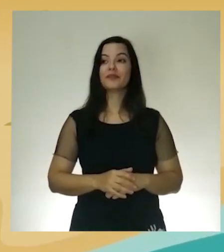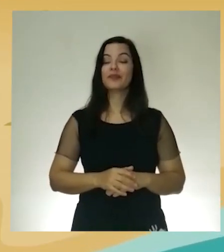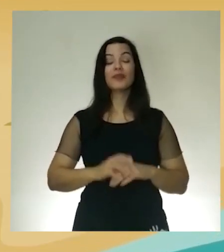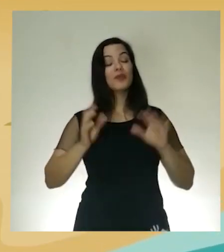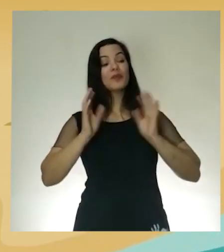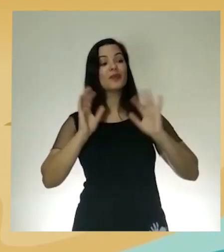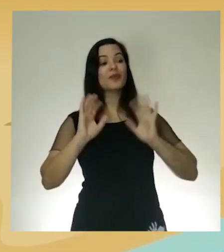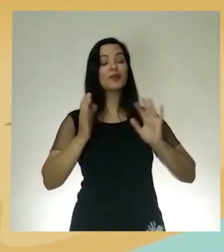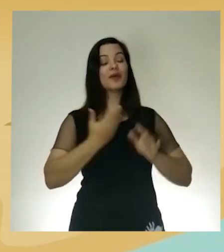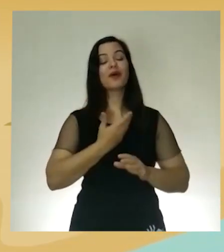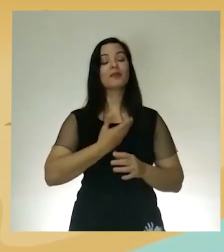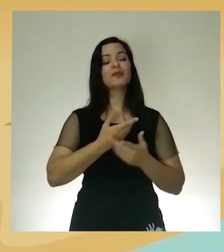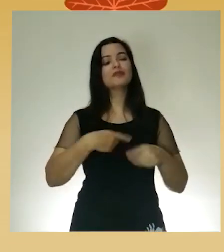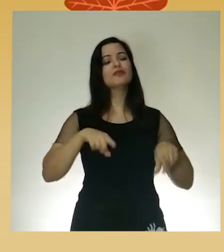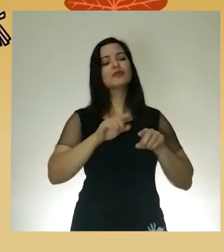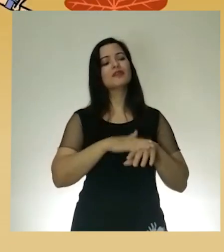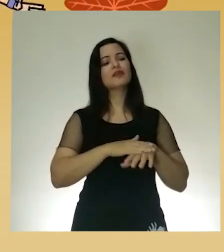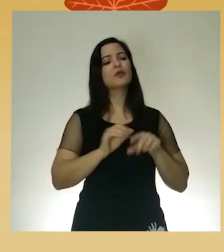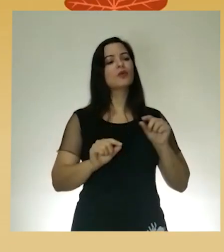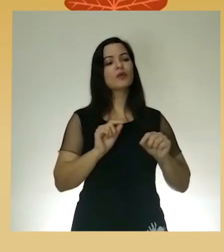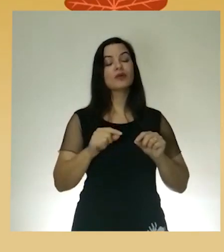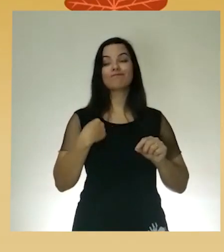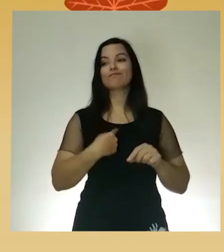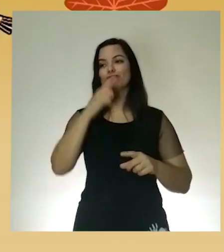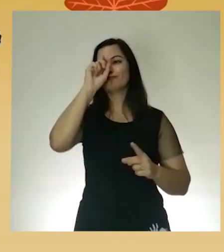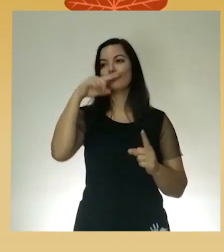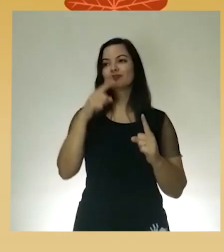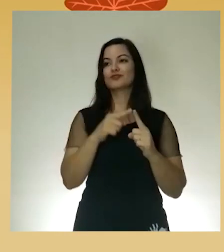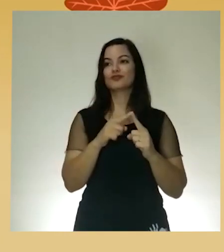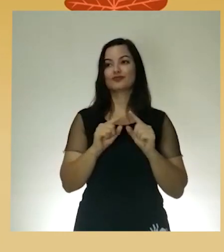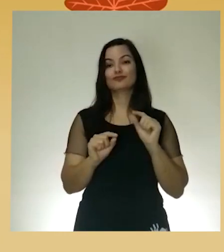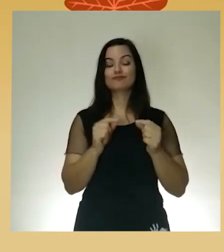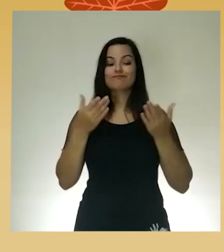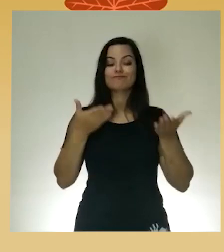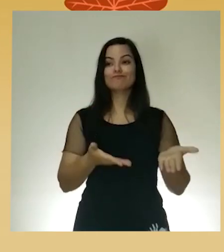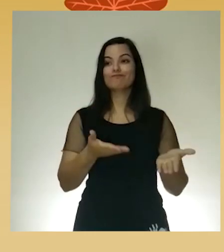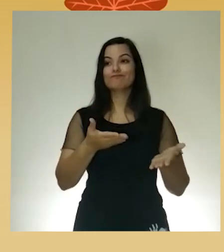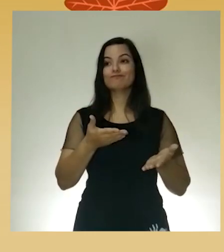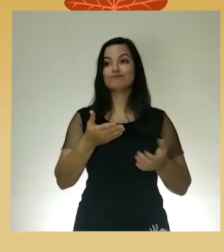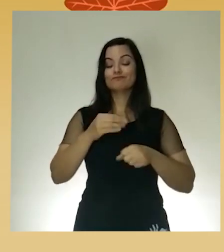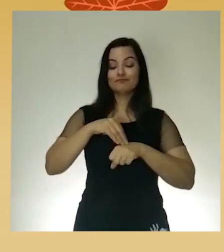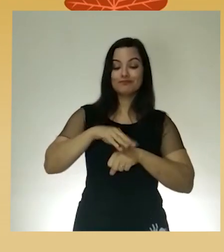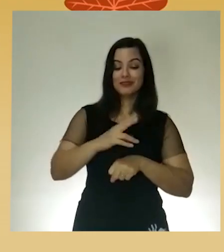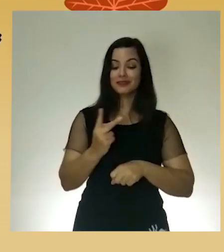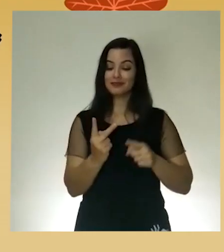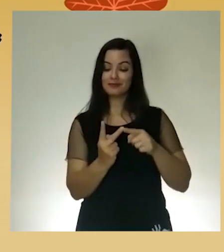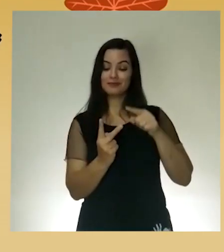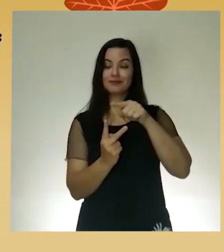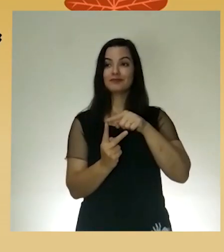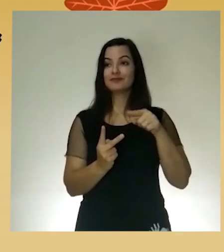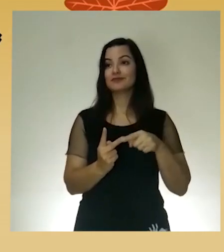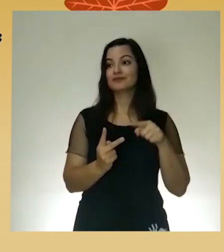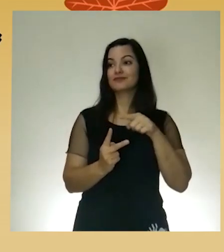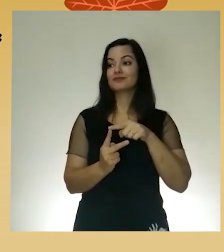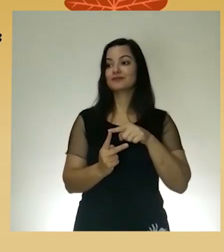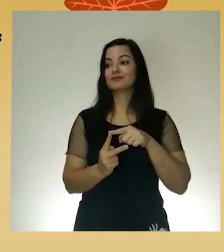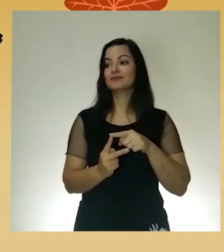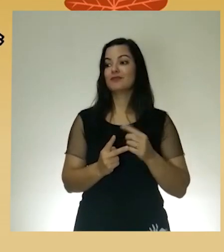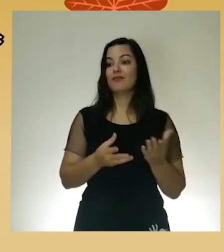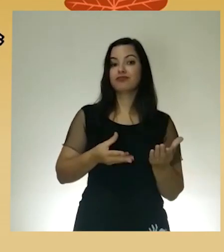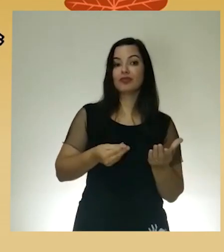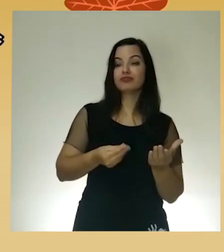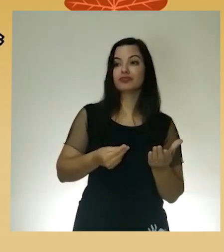Olá, amigos. O que estão fazendo? Temos uma missão. E as pistas são essa venda e essa buzina.